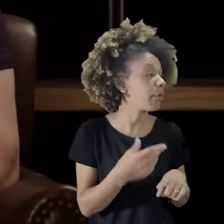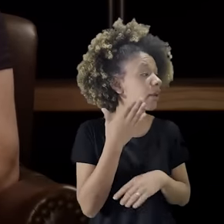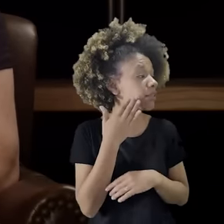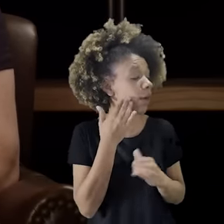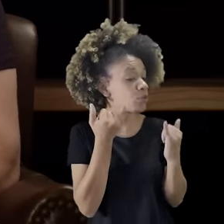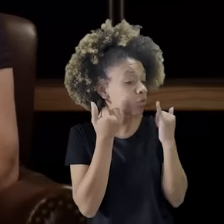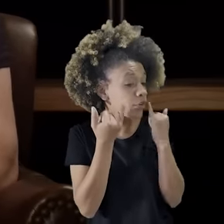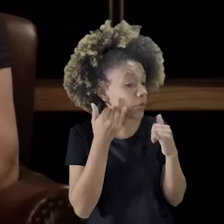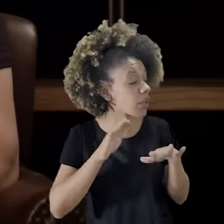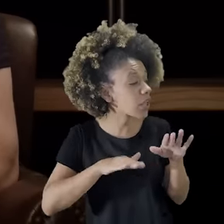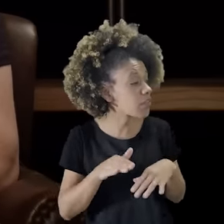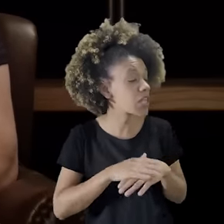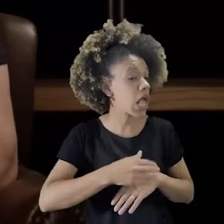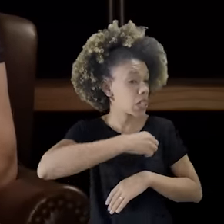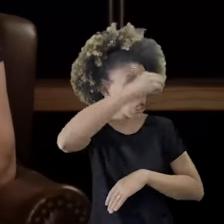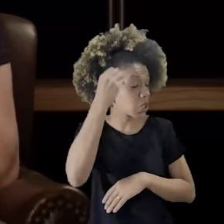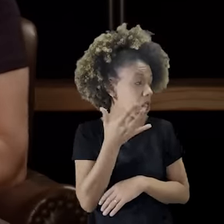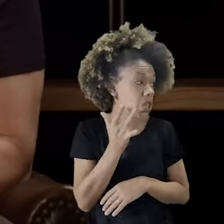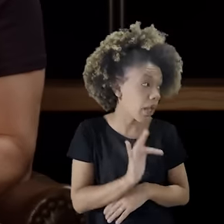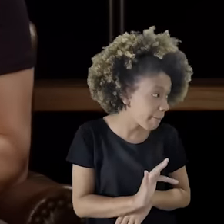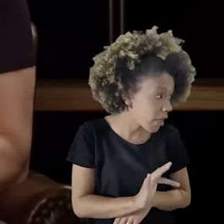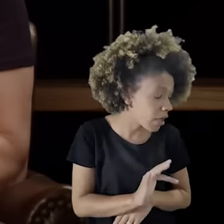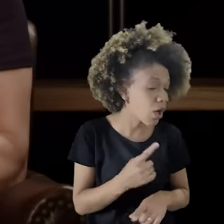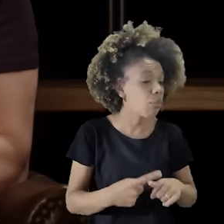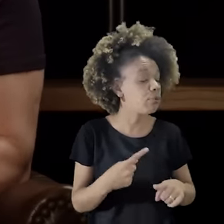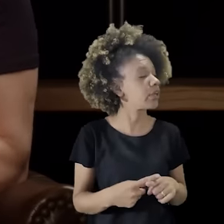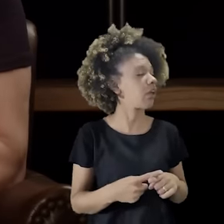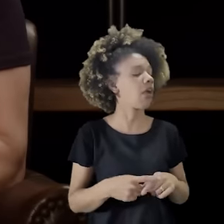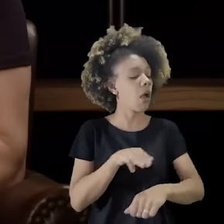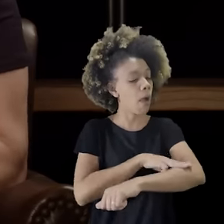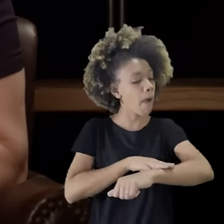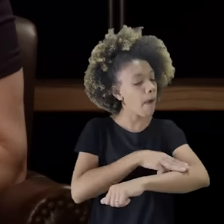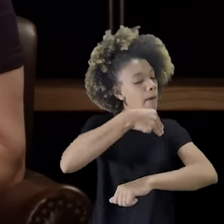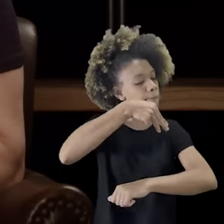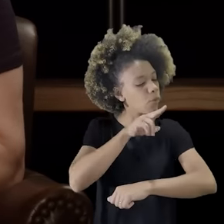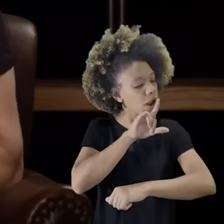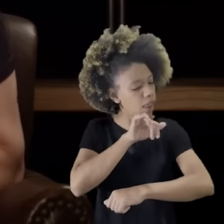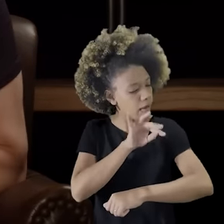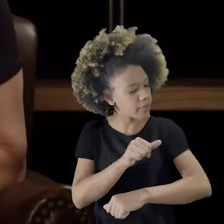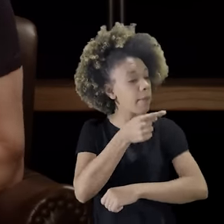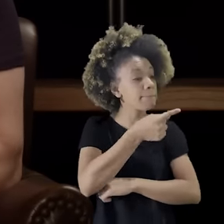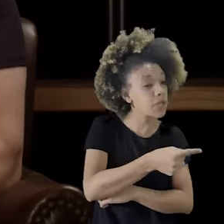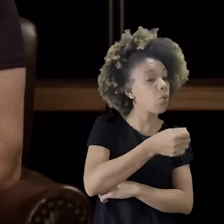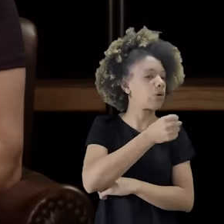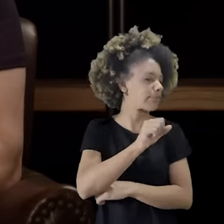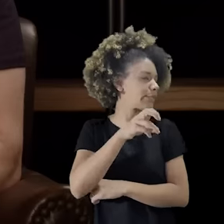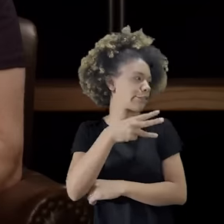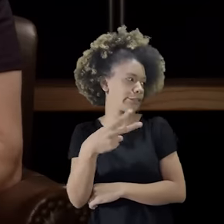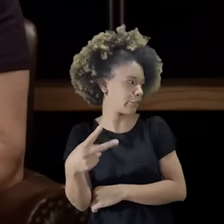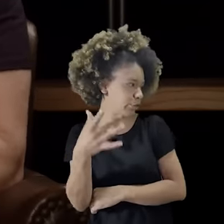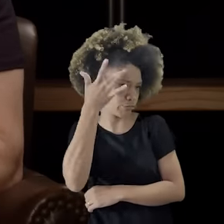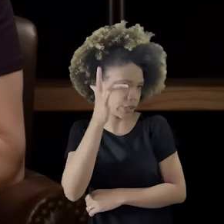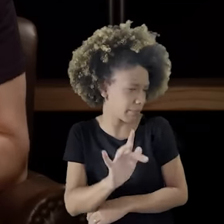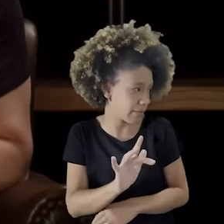ela sabe de uma informação que talvez você na ignorância não sabia que molar tem um tema de 1632 que você não faz ideia e essa pessoa